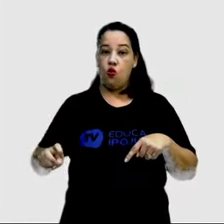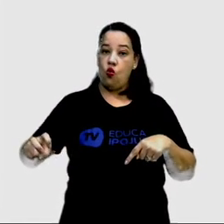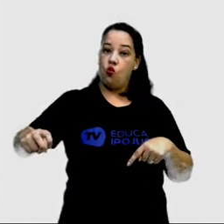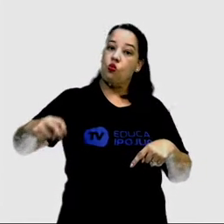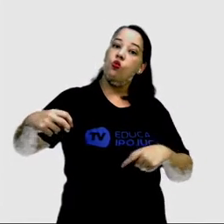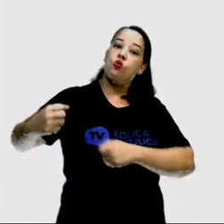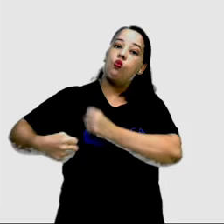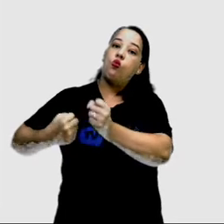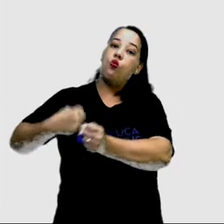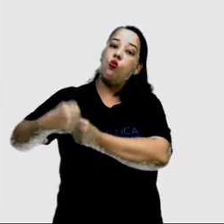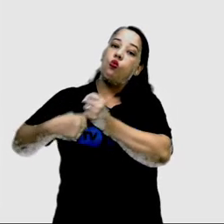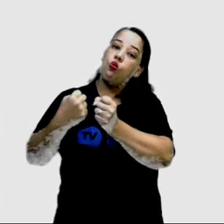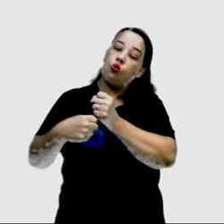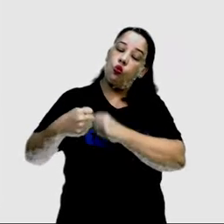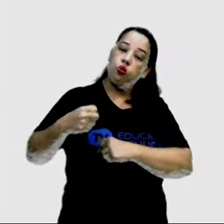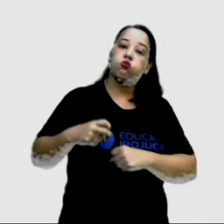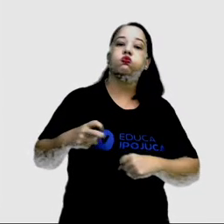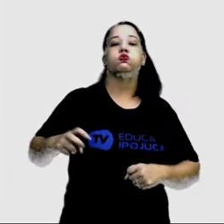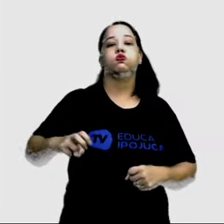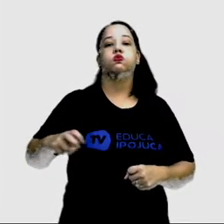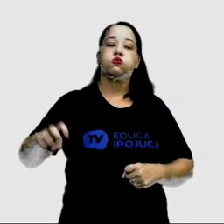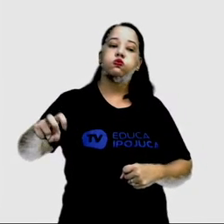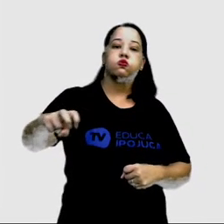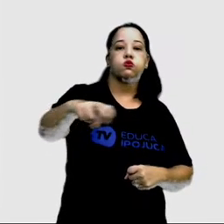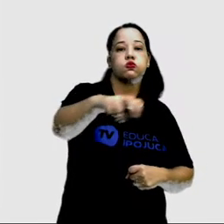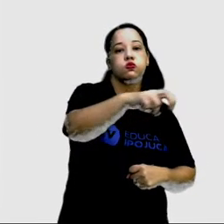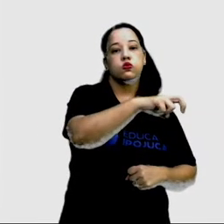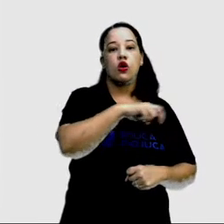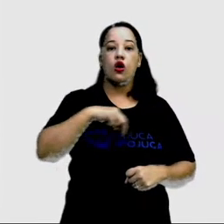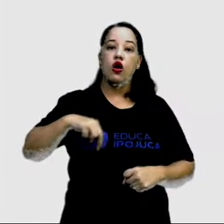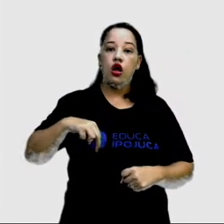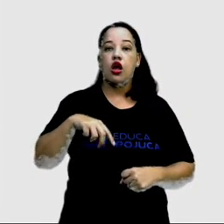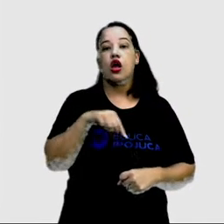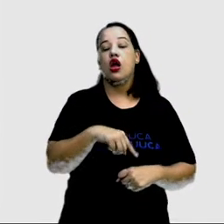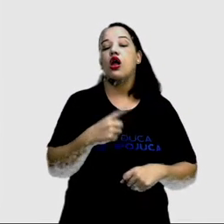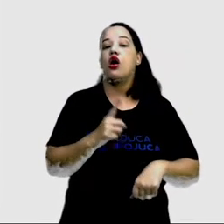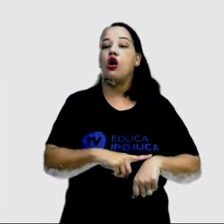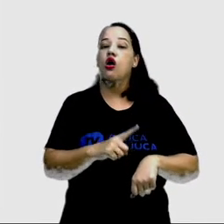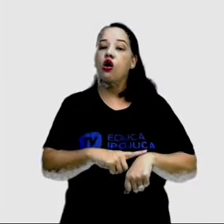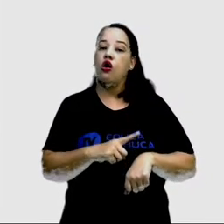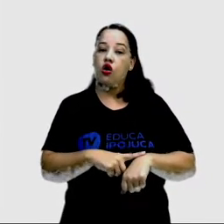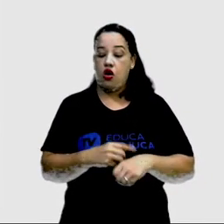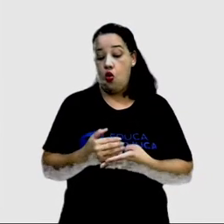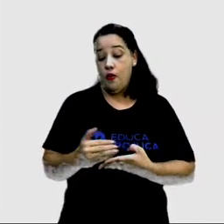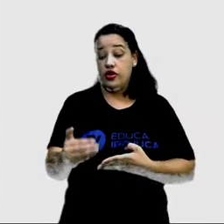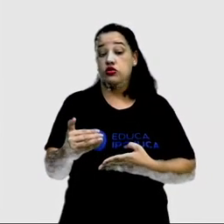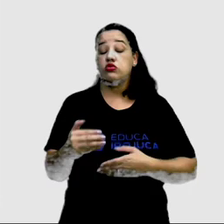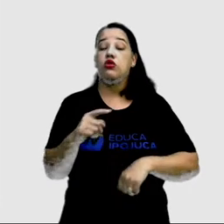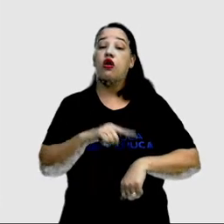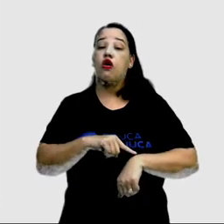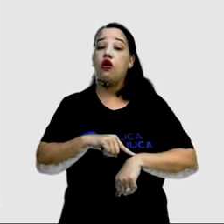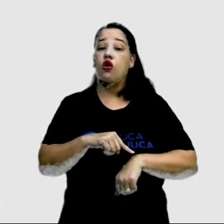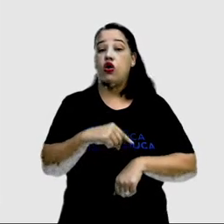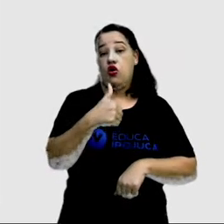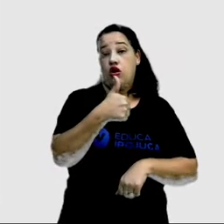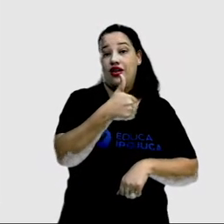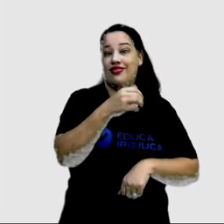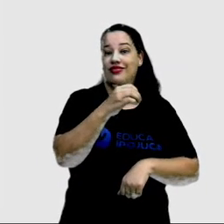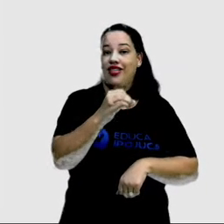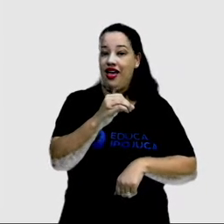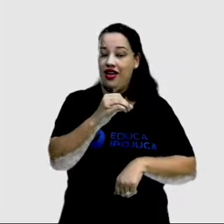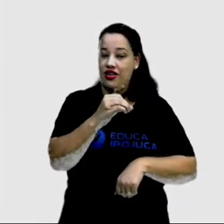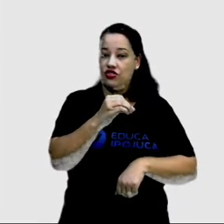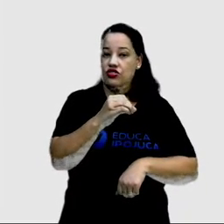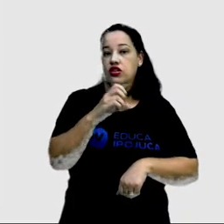Júnior começou a correr em volta do campo de futebol, o relógio estava assim, marcando 10:05. Júnior